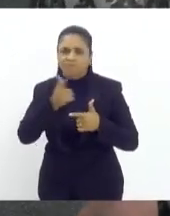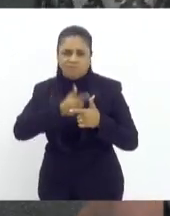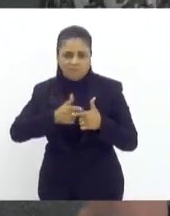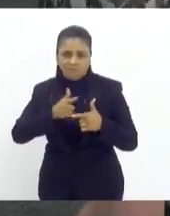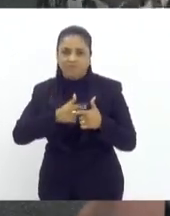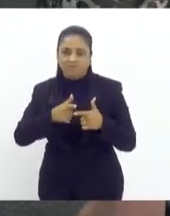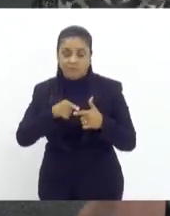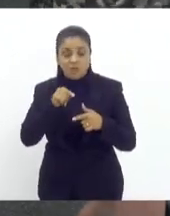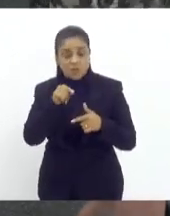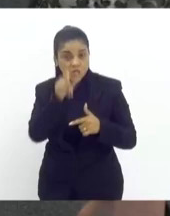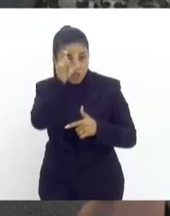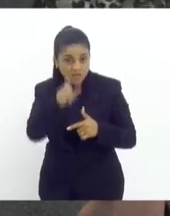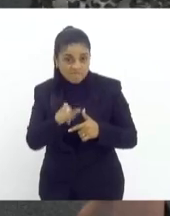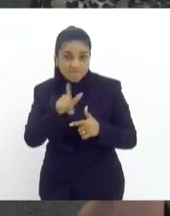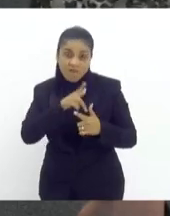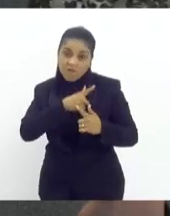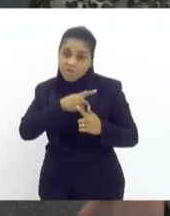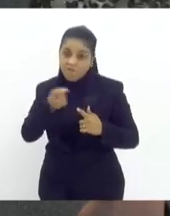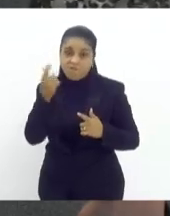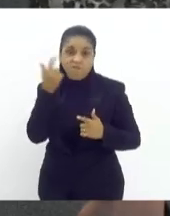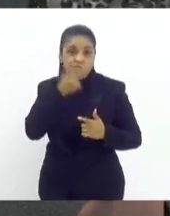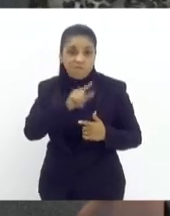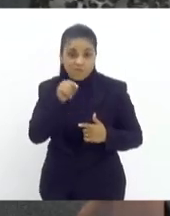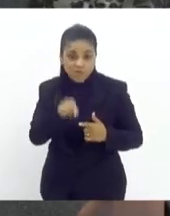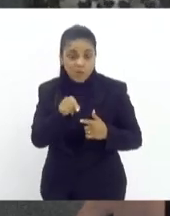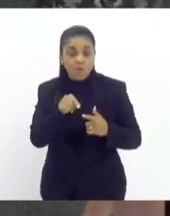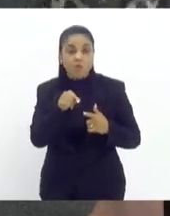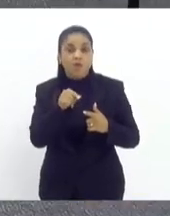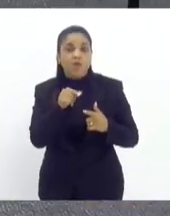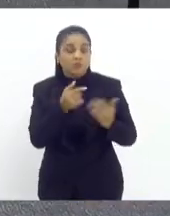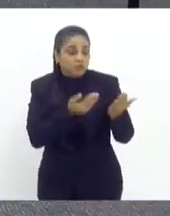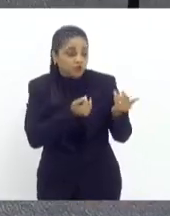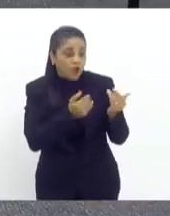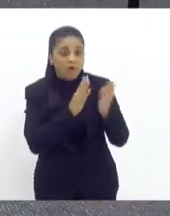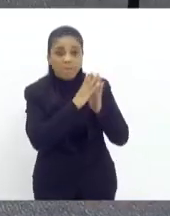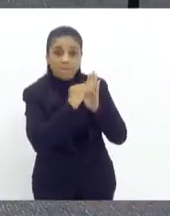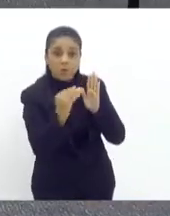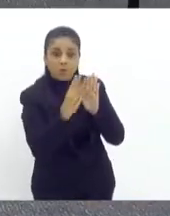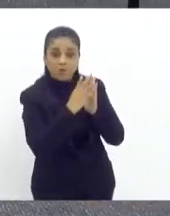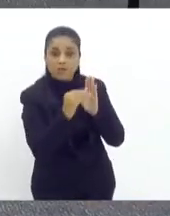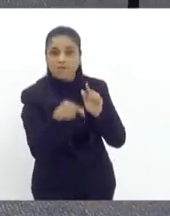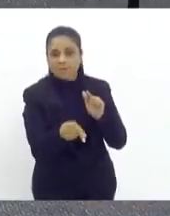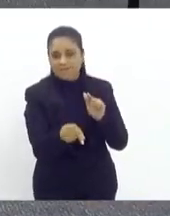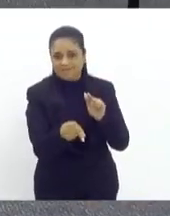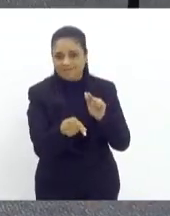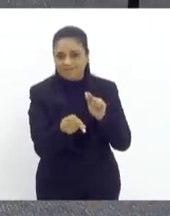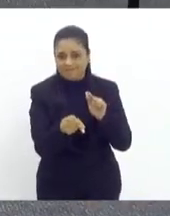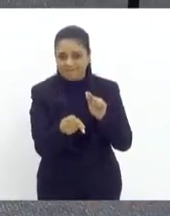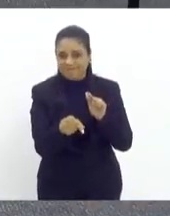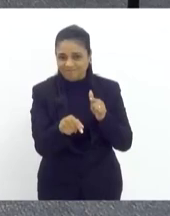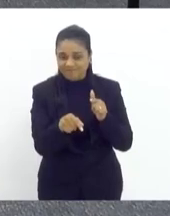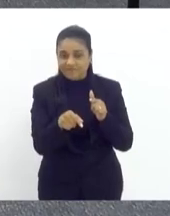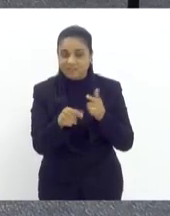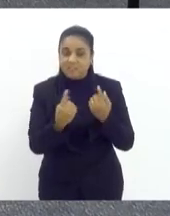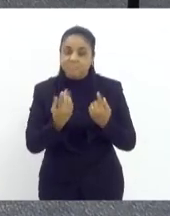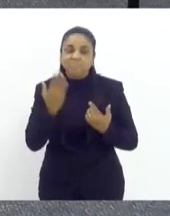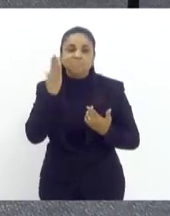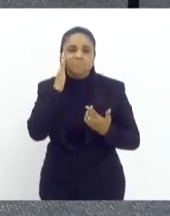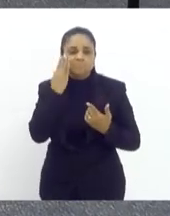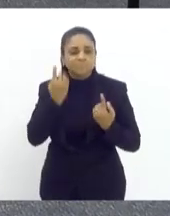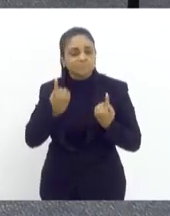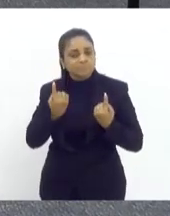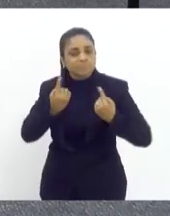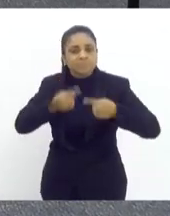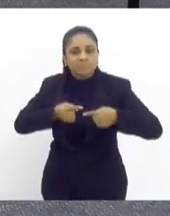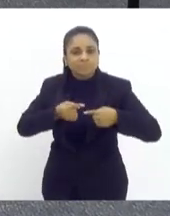ele venceu muitos se espelham nele e entendem que podem vencer também os seus desafios pessoais